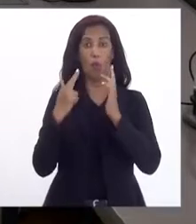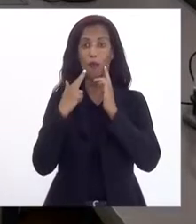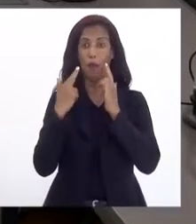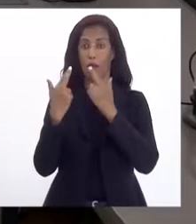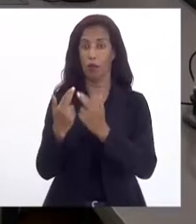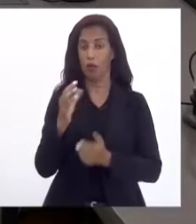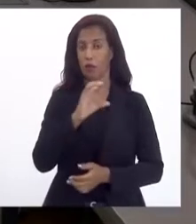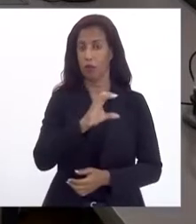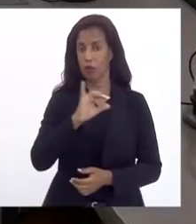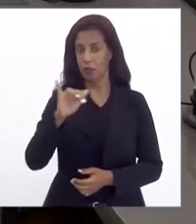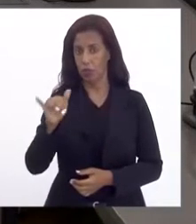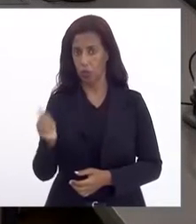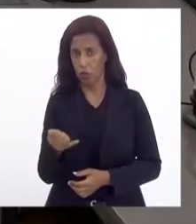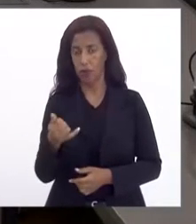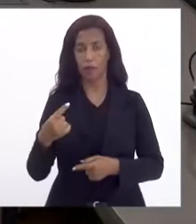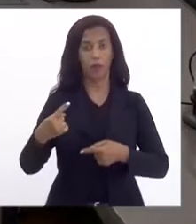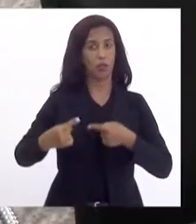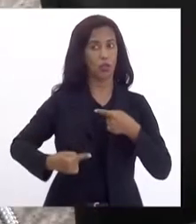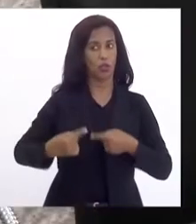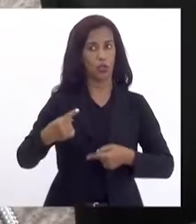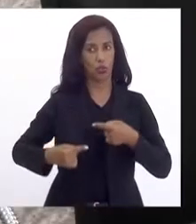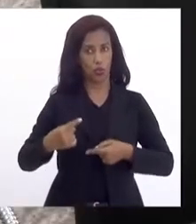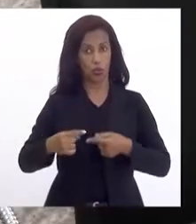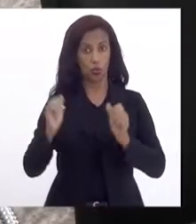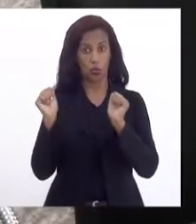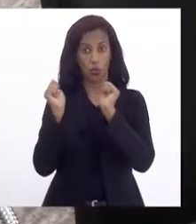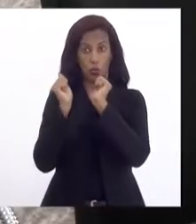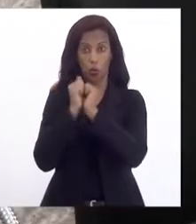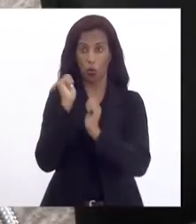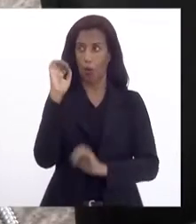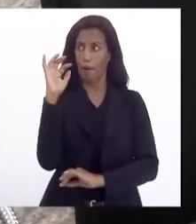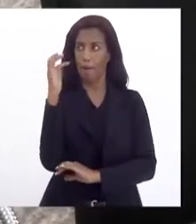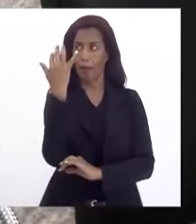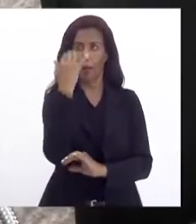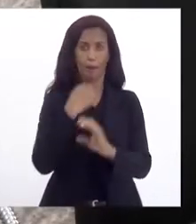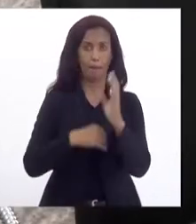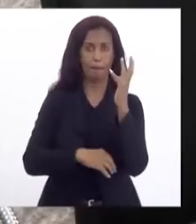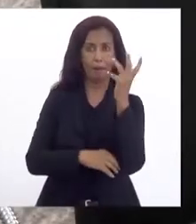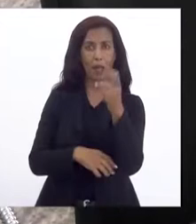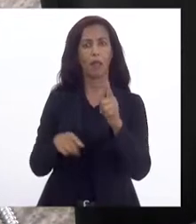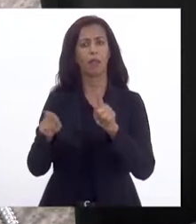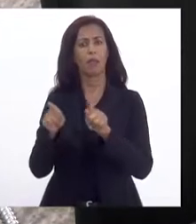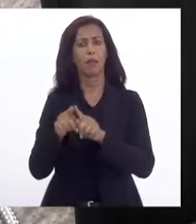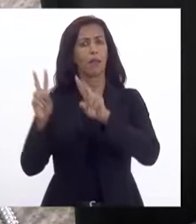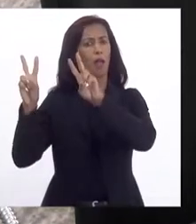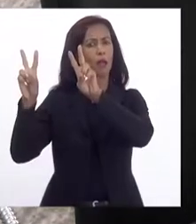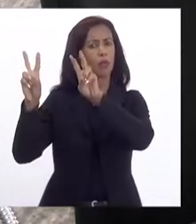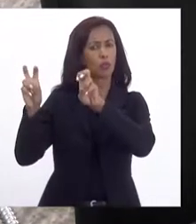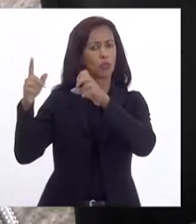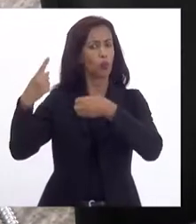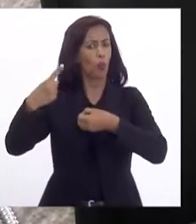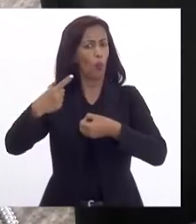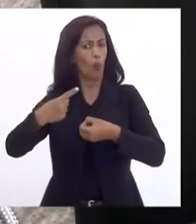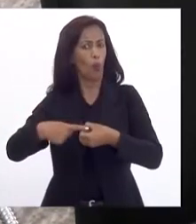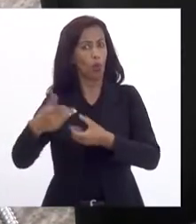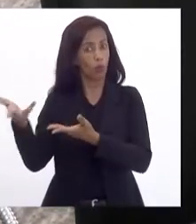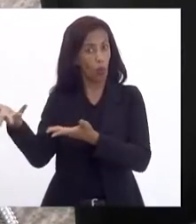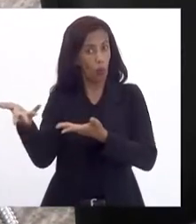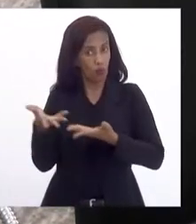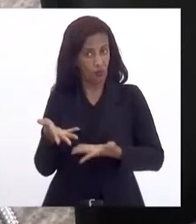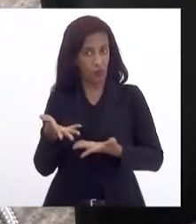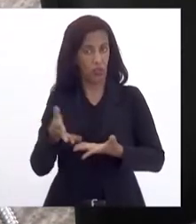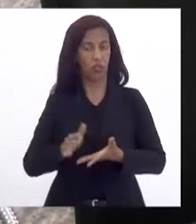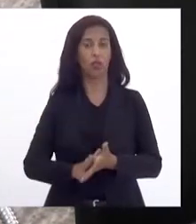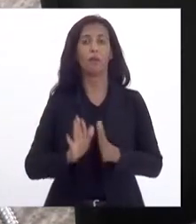discutir, da CCJ com o meio ambiente. E vamos convidar os assuntos municipais, apenas a convite, mas de fato